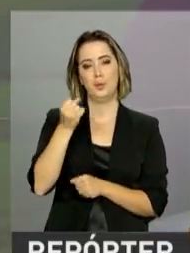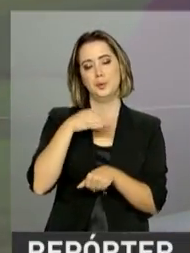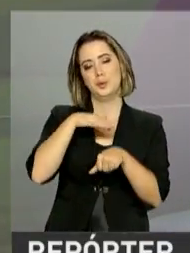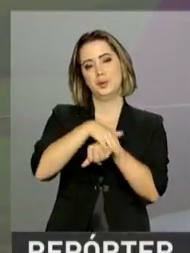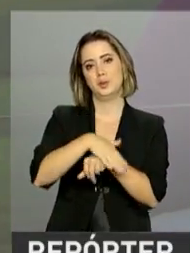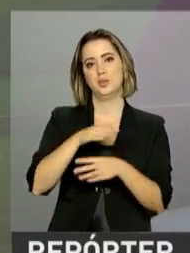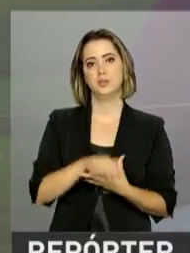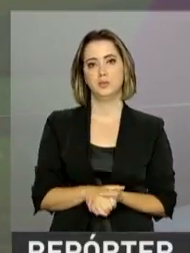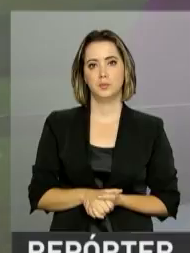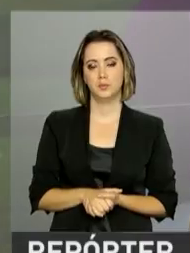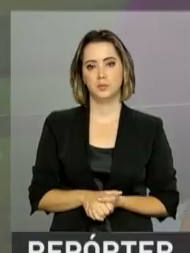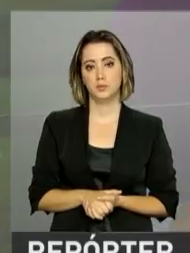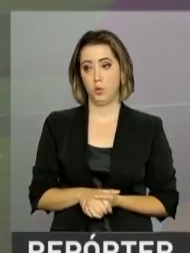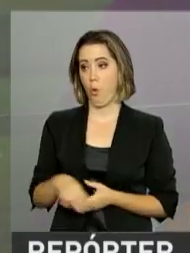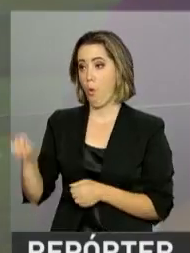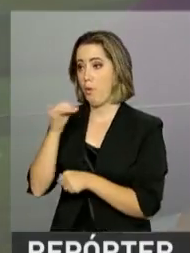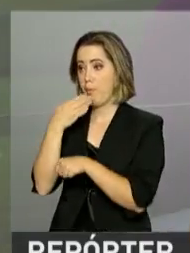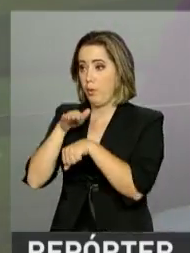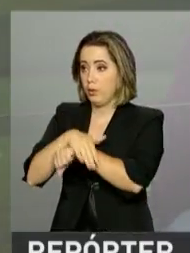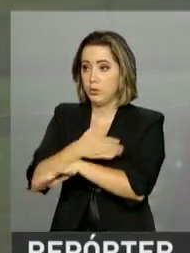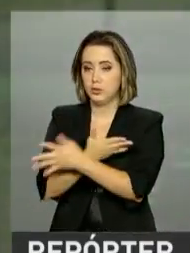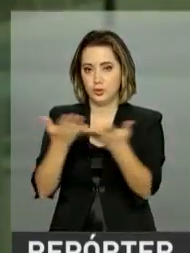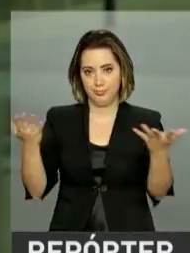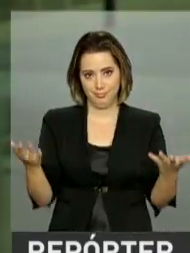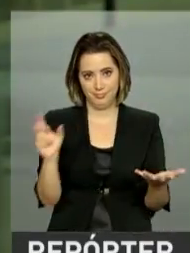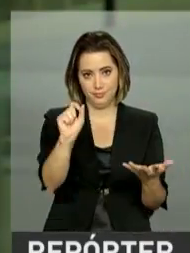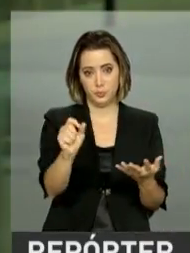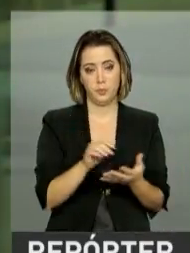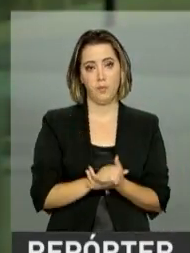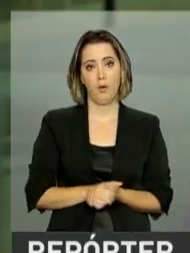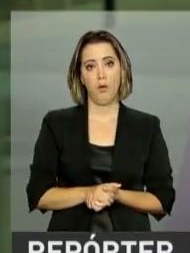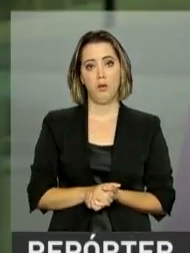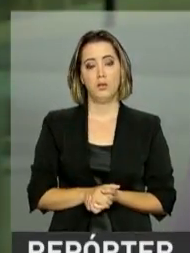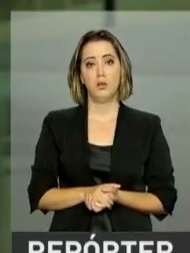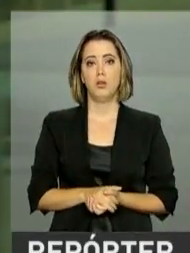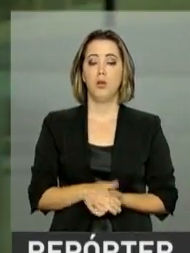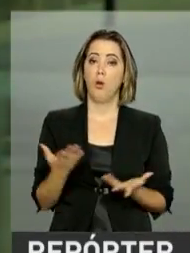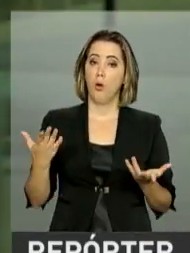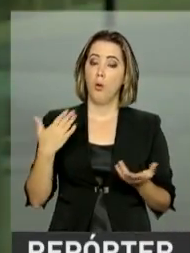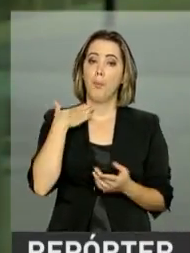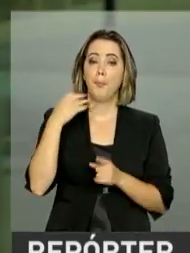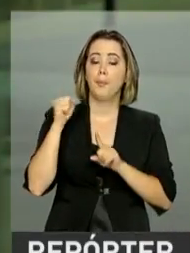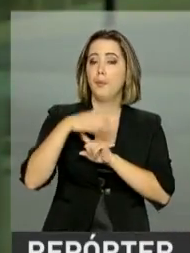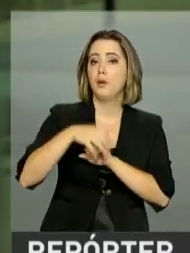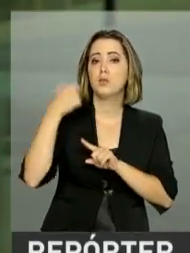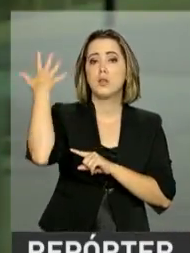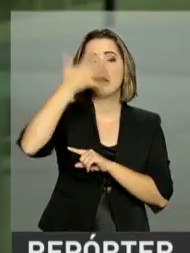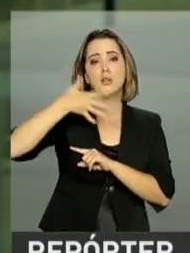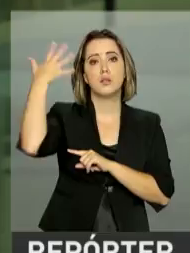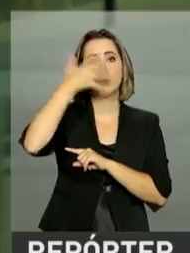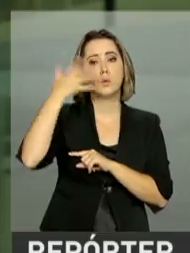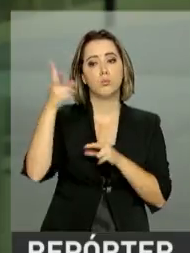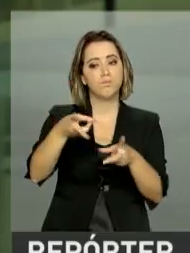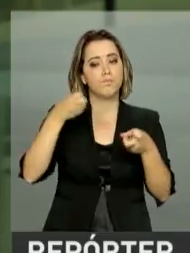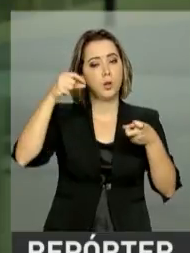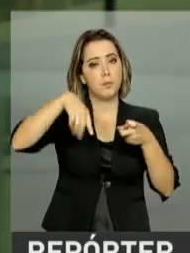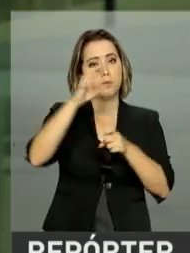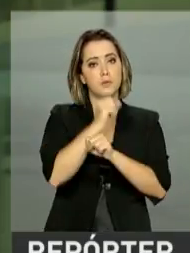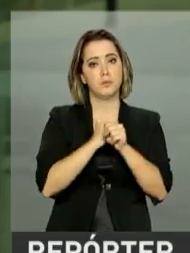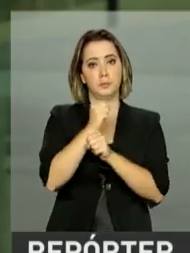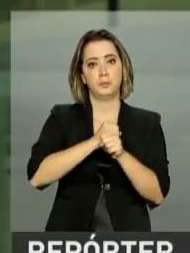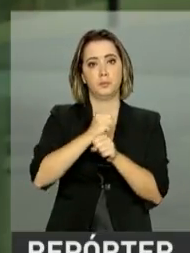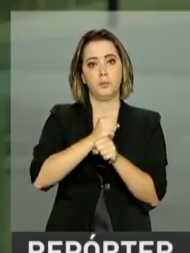boa noite. Olá, Roberto. Boa noite a todos. Bom, o Banco Central explicou que a redução na previsão da inflação para este